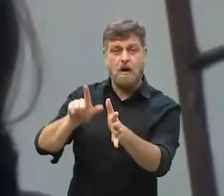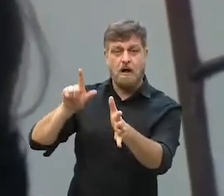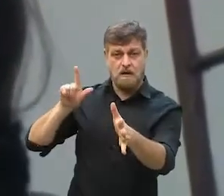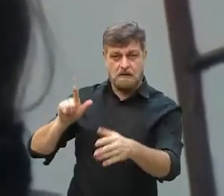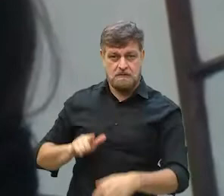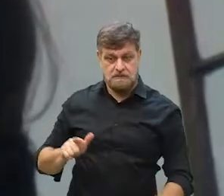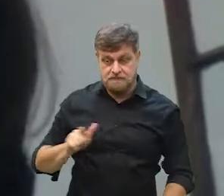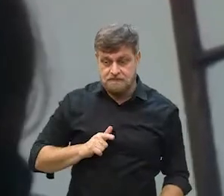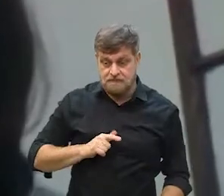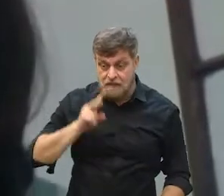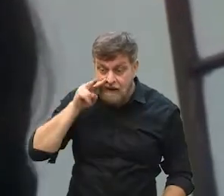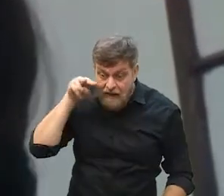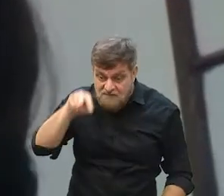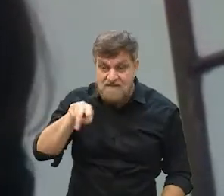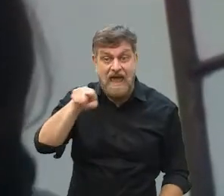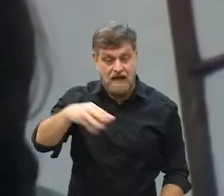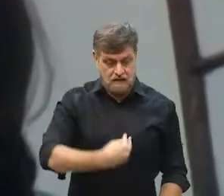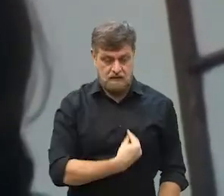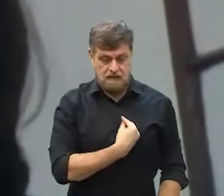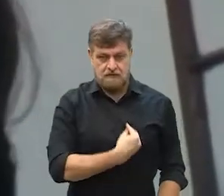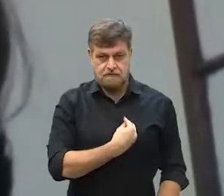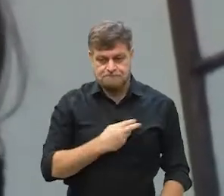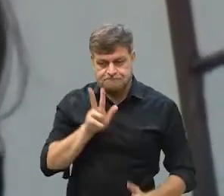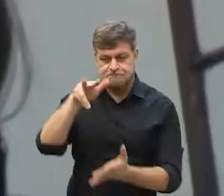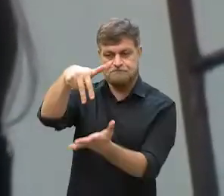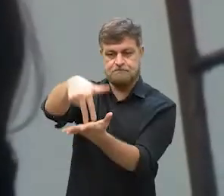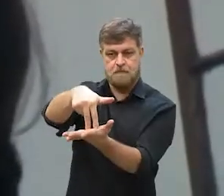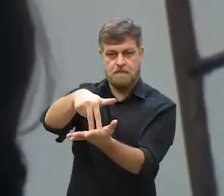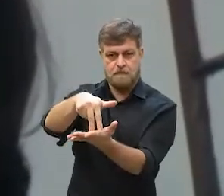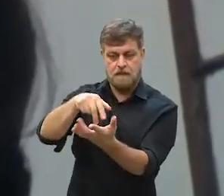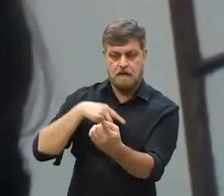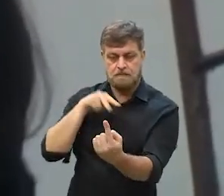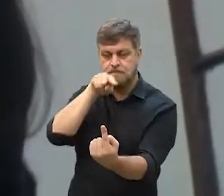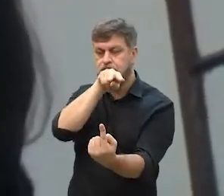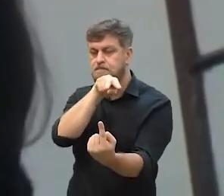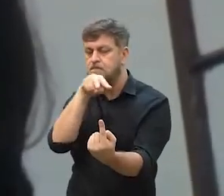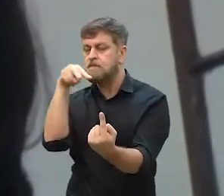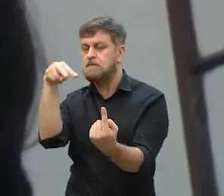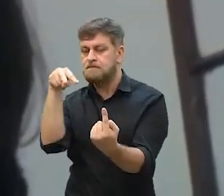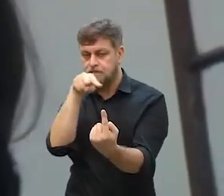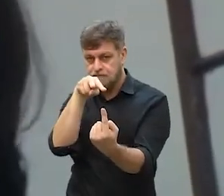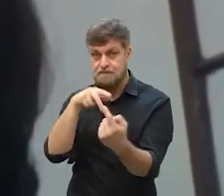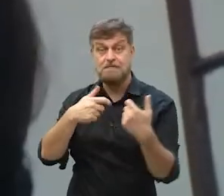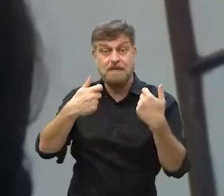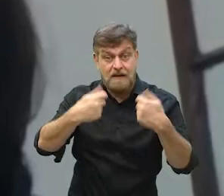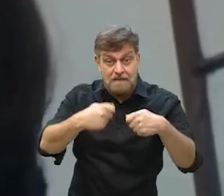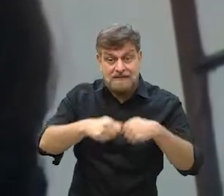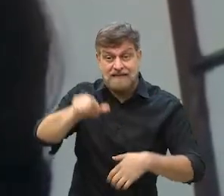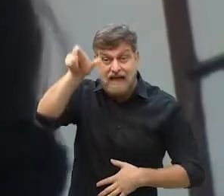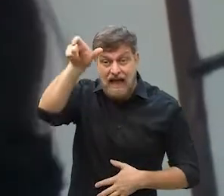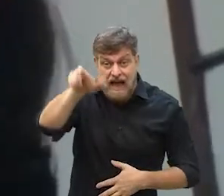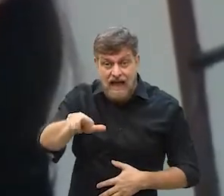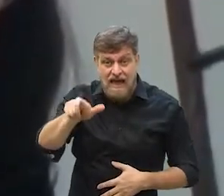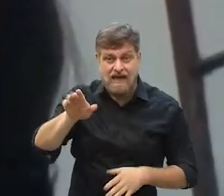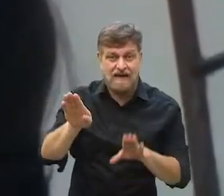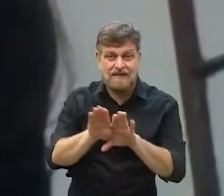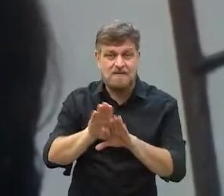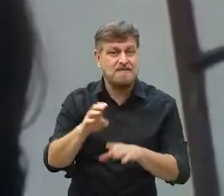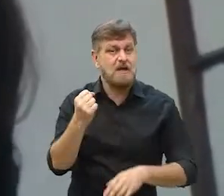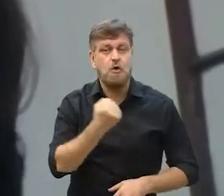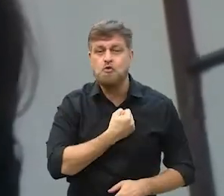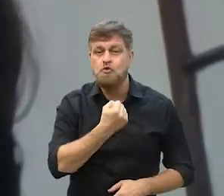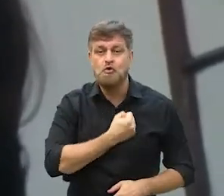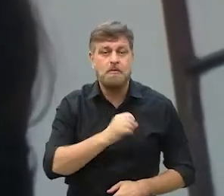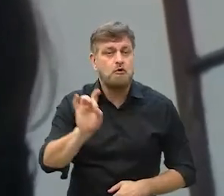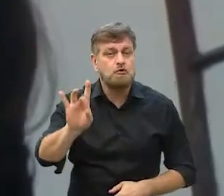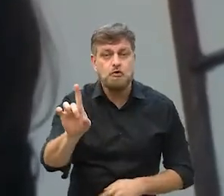ser visíveis, né? Então, nós precisamos enxergá-las e enxergá-las para além dos números, né?